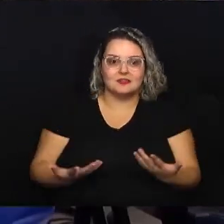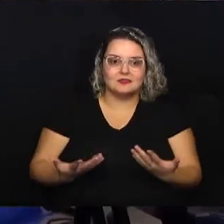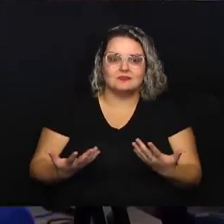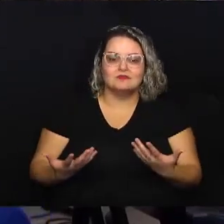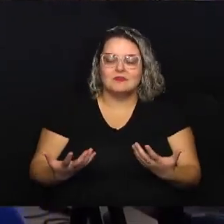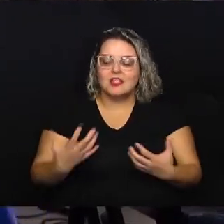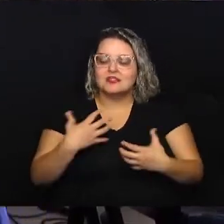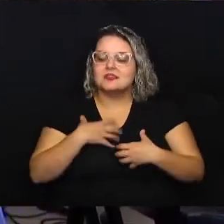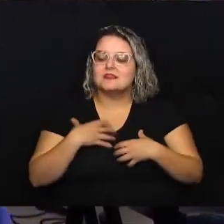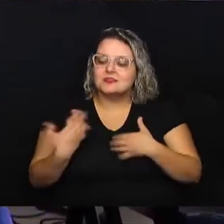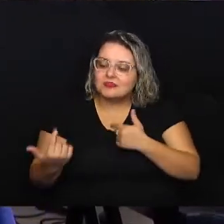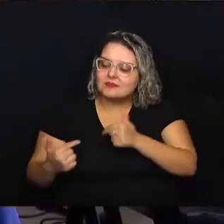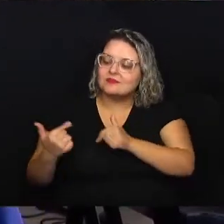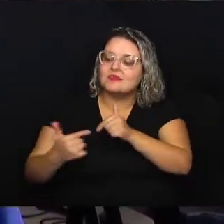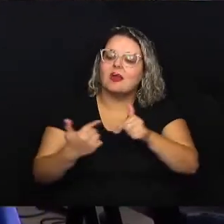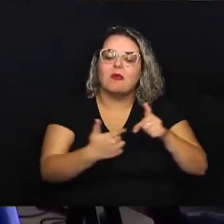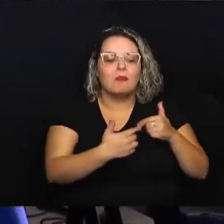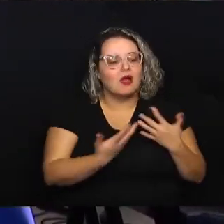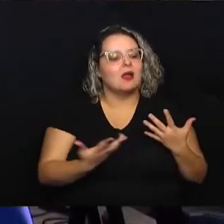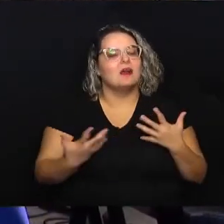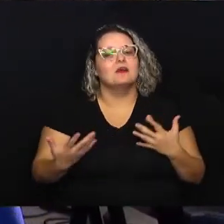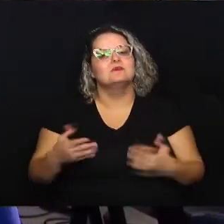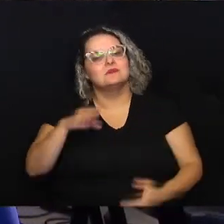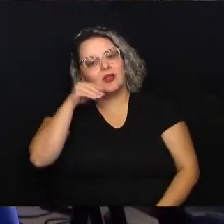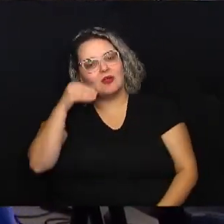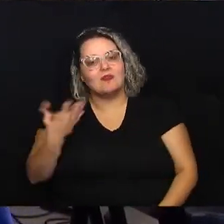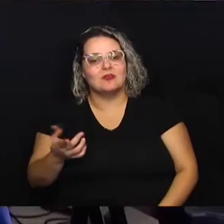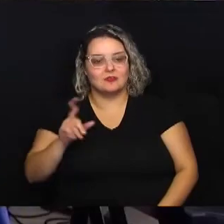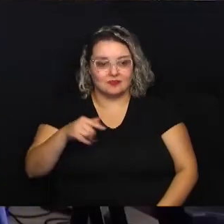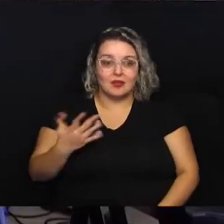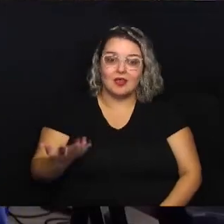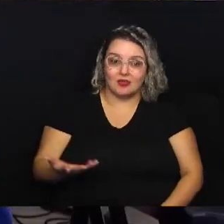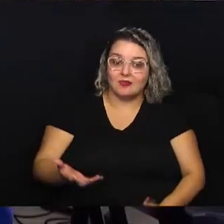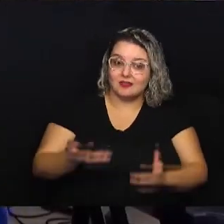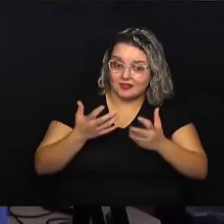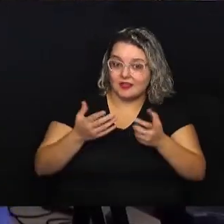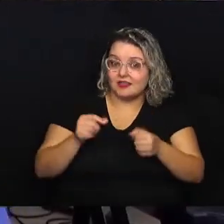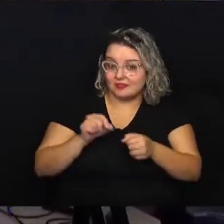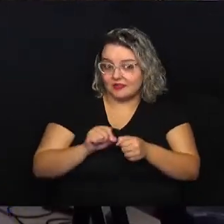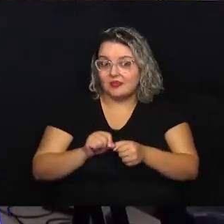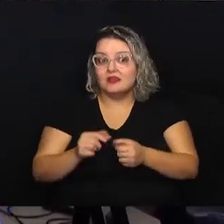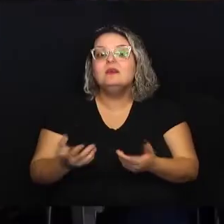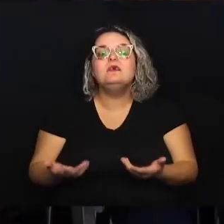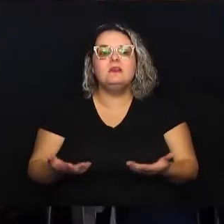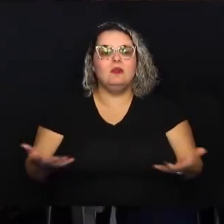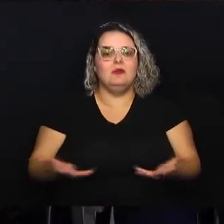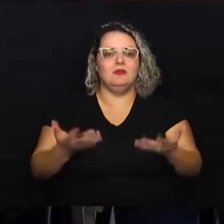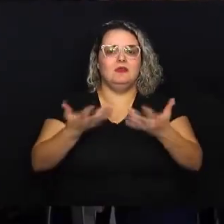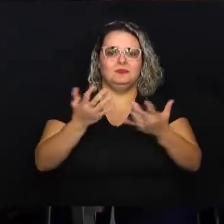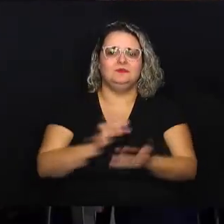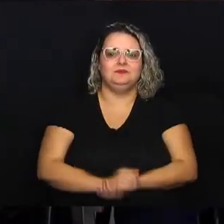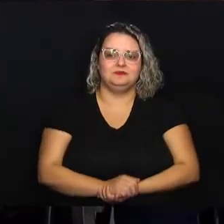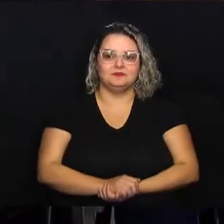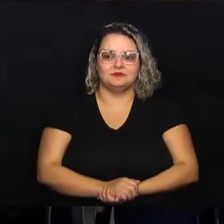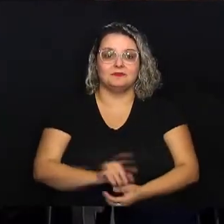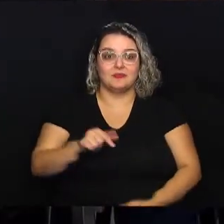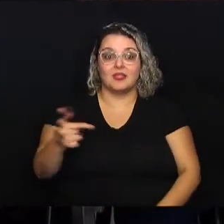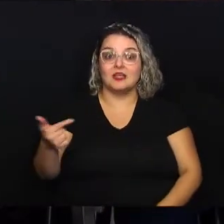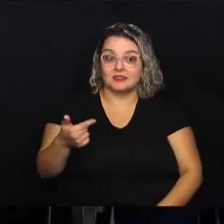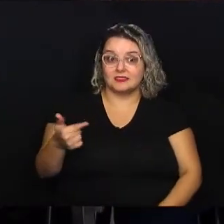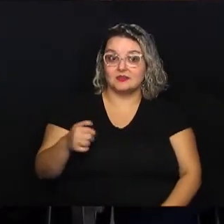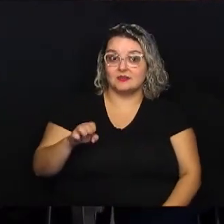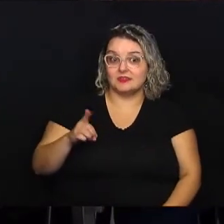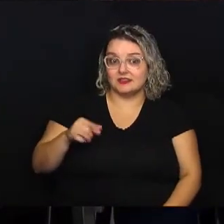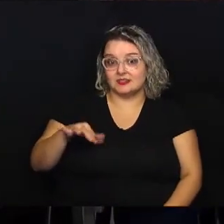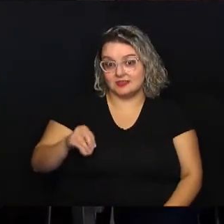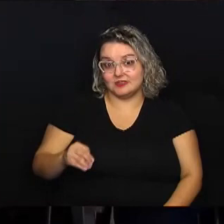clima organizacional. E é isso que a gente pretende fazer com essa iniciativa. Essa é a segunda edição do